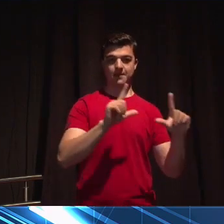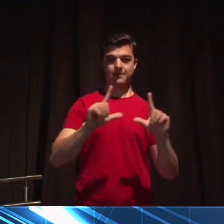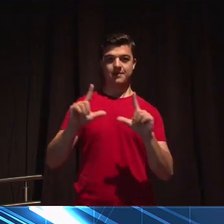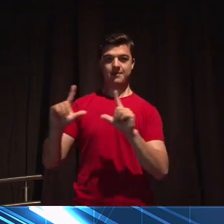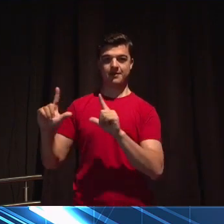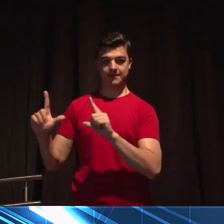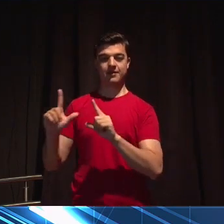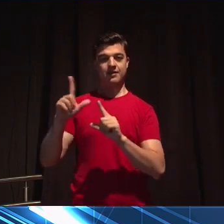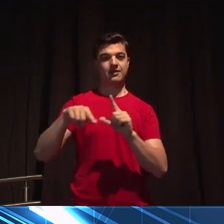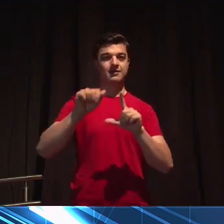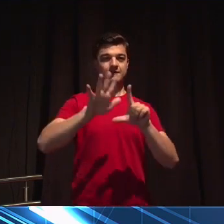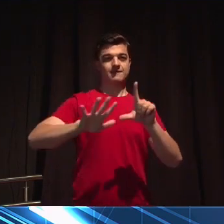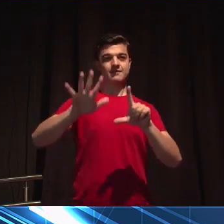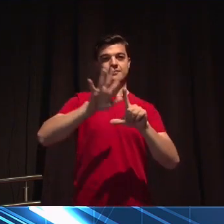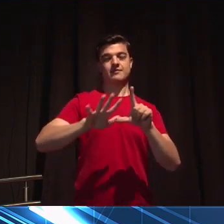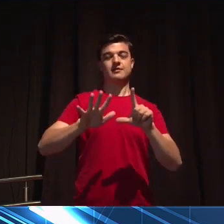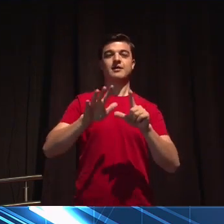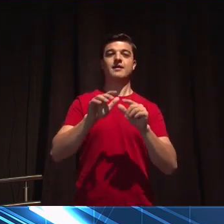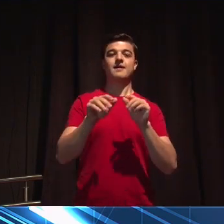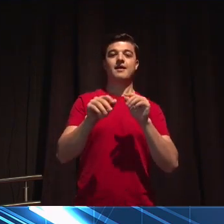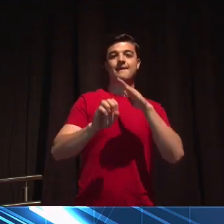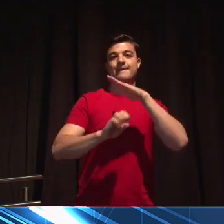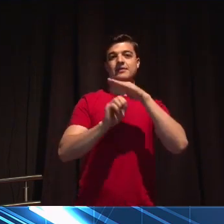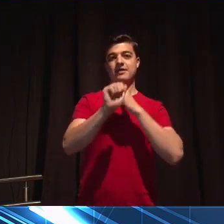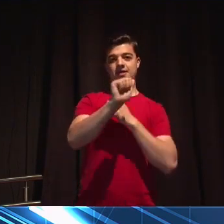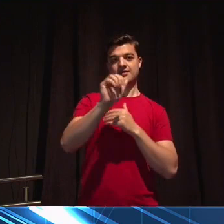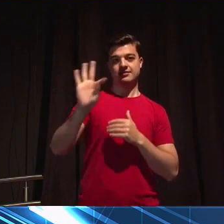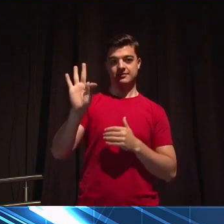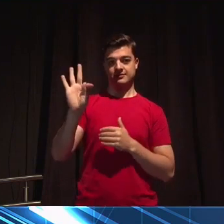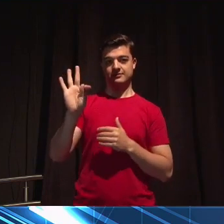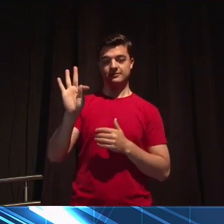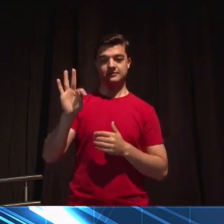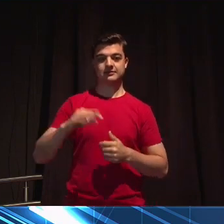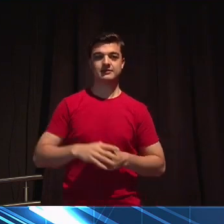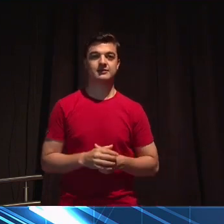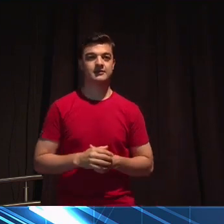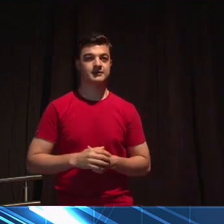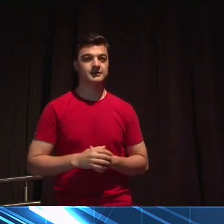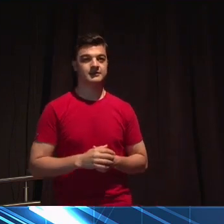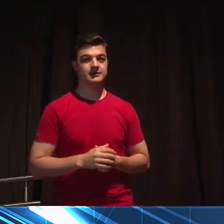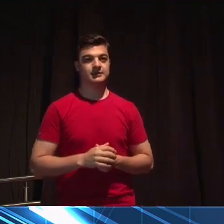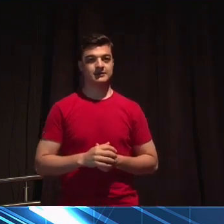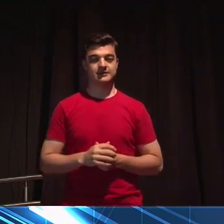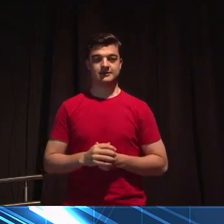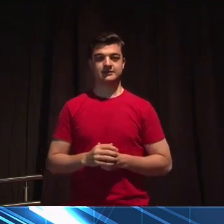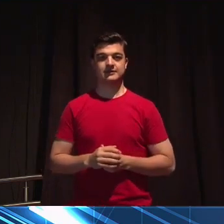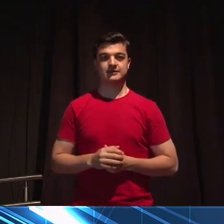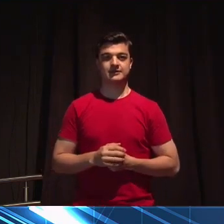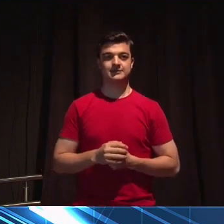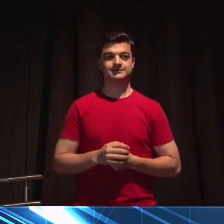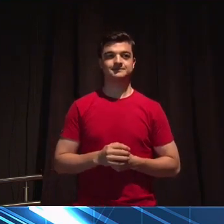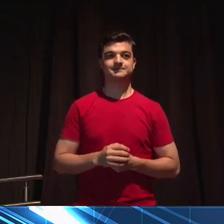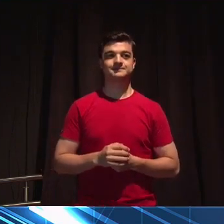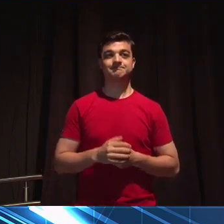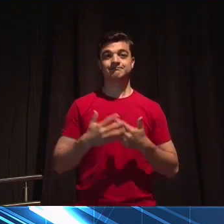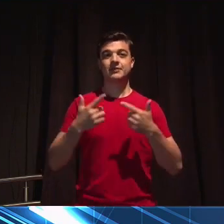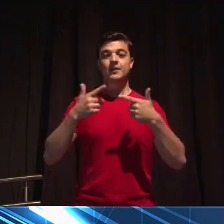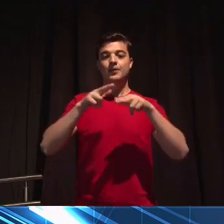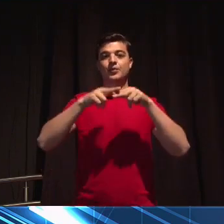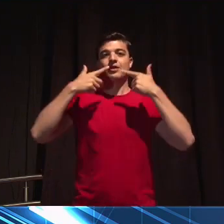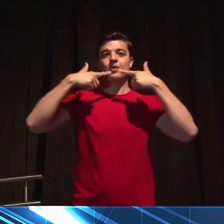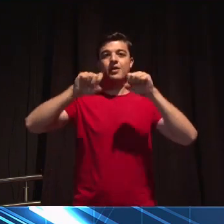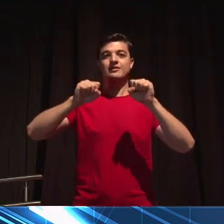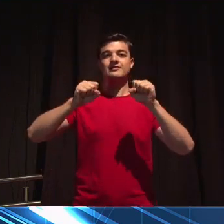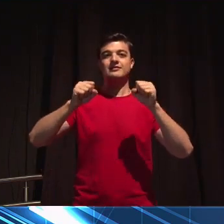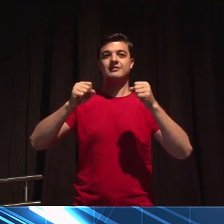Node.js. A Atlassian fez isso, porque ela queria, obviamente, escalar e contratar mais gente e tal. Então, usar uma linguagem que é mais comum é mais fácil,